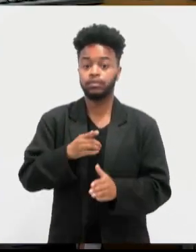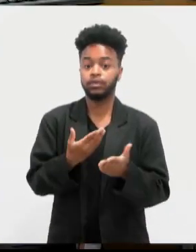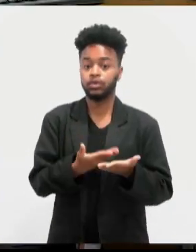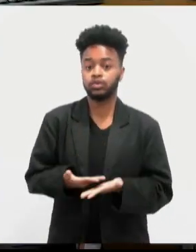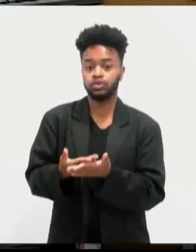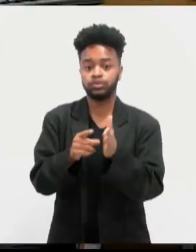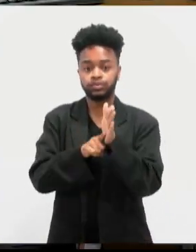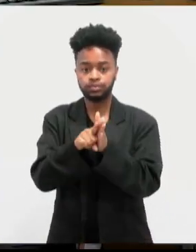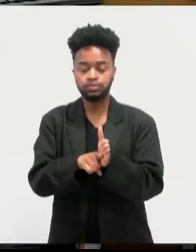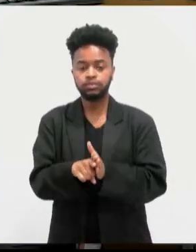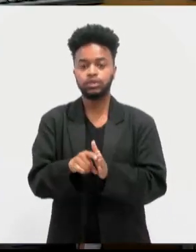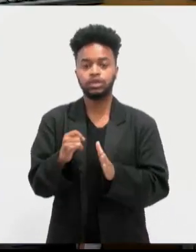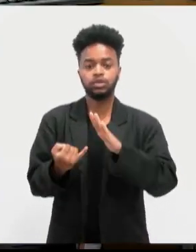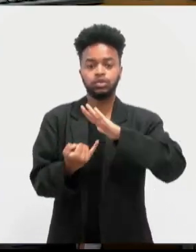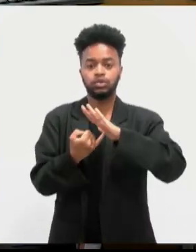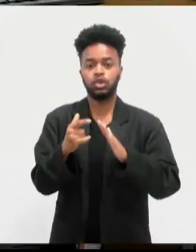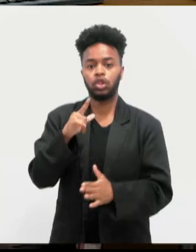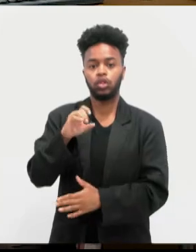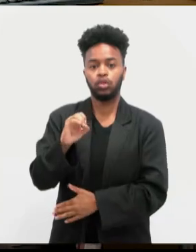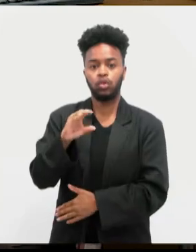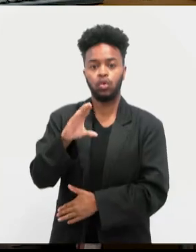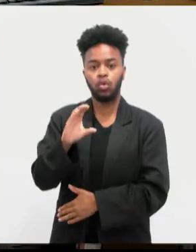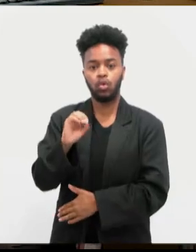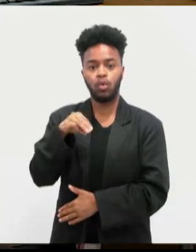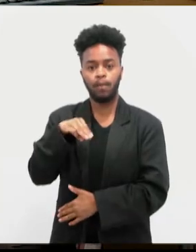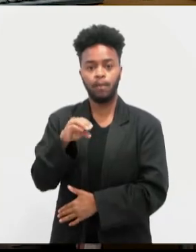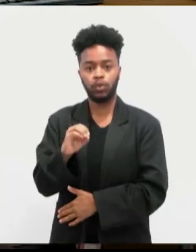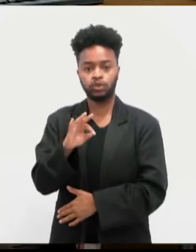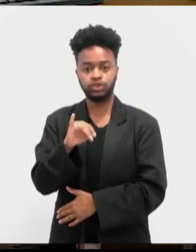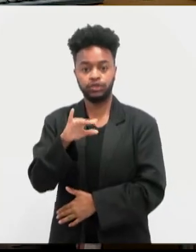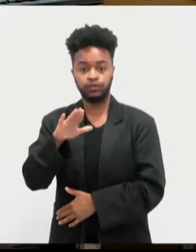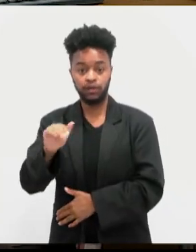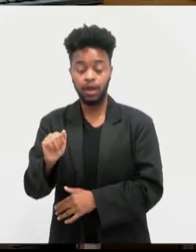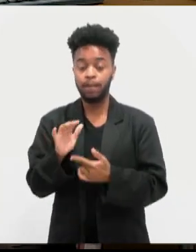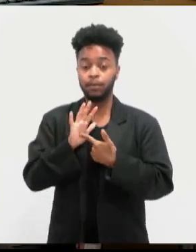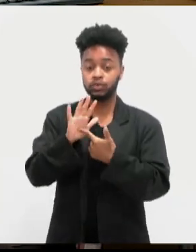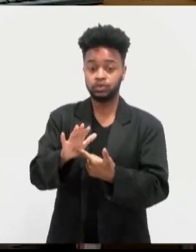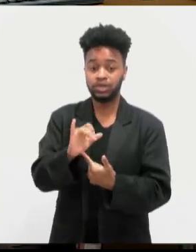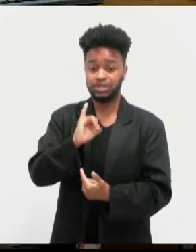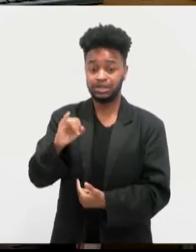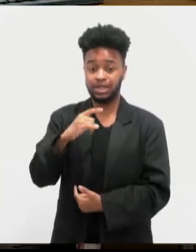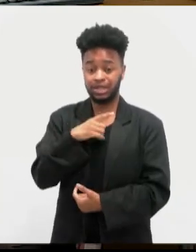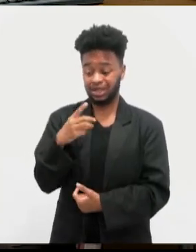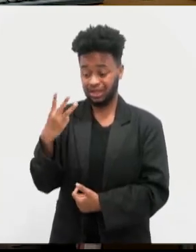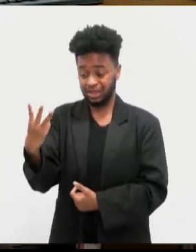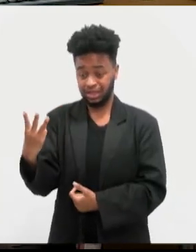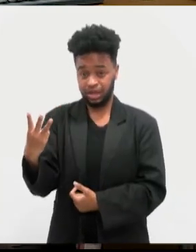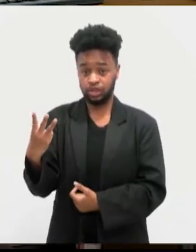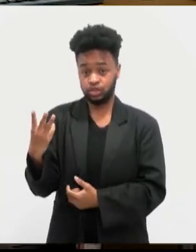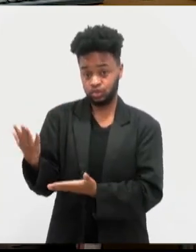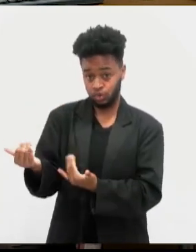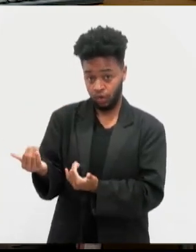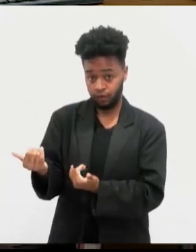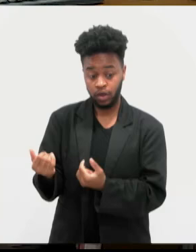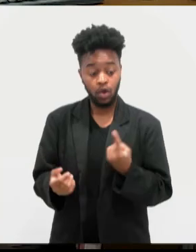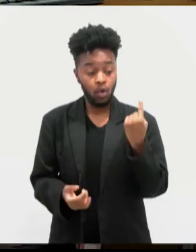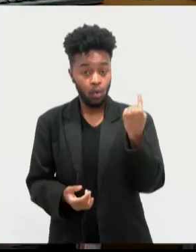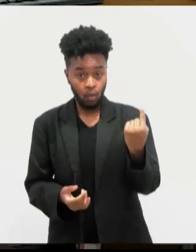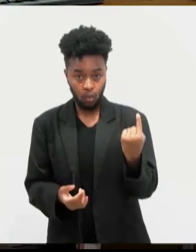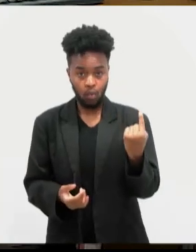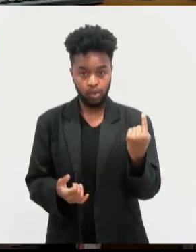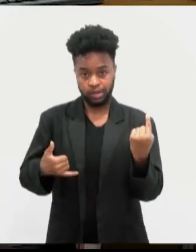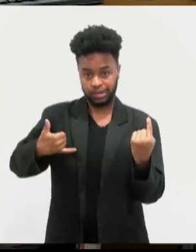Instituto Locomotiva revelou que 1 em cada 3 contas de jovens de 7 a 17 anos